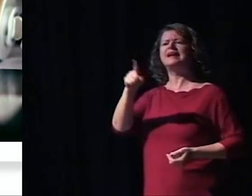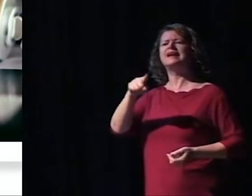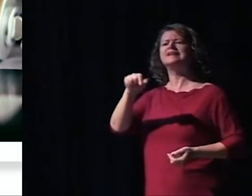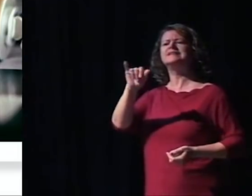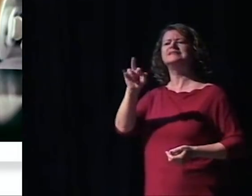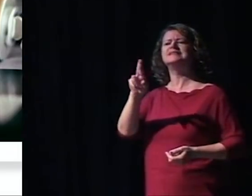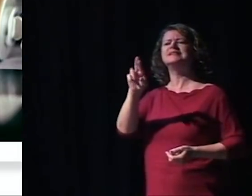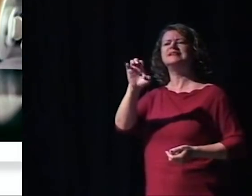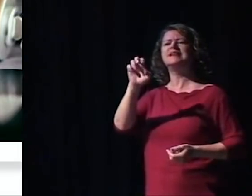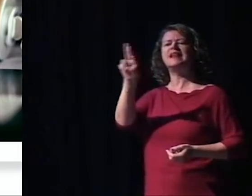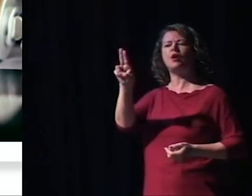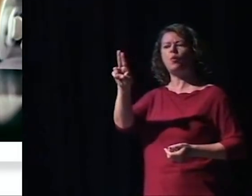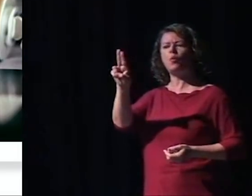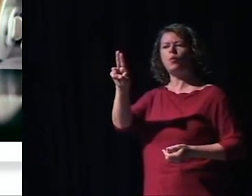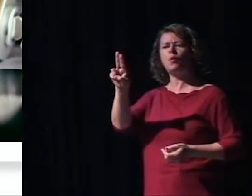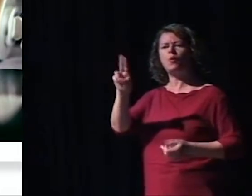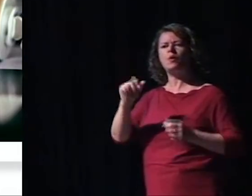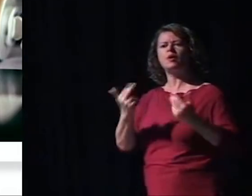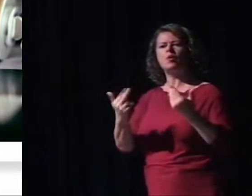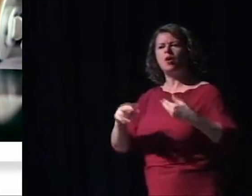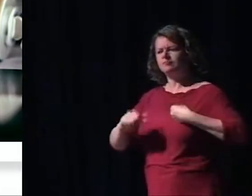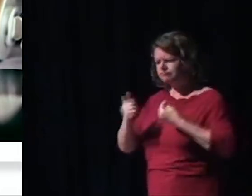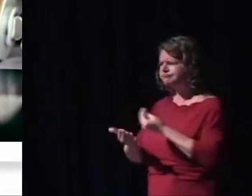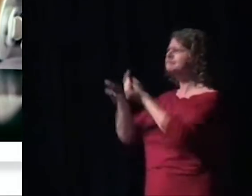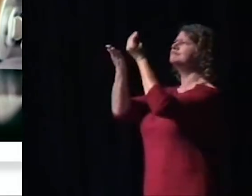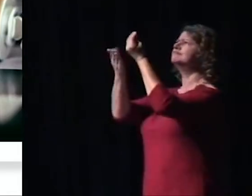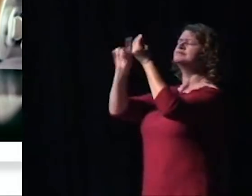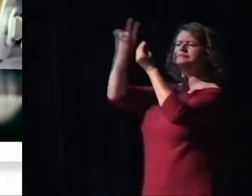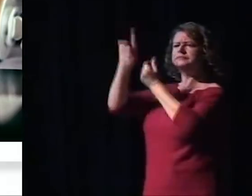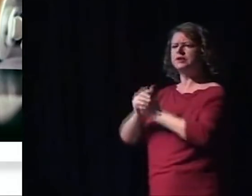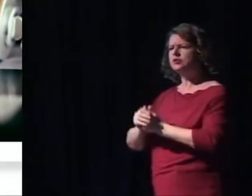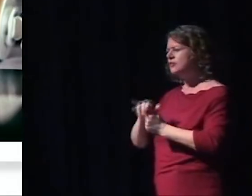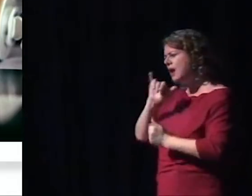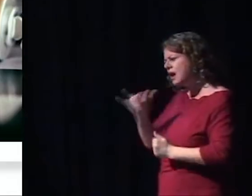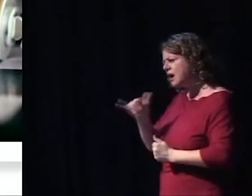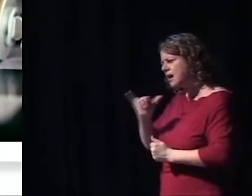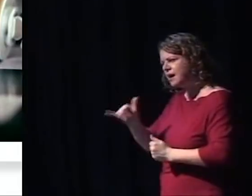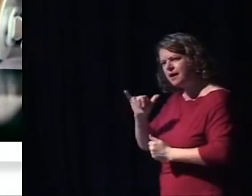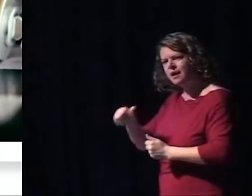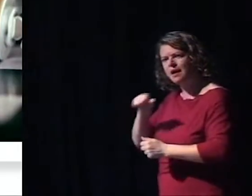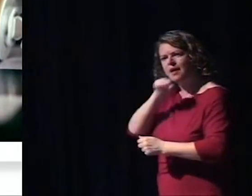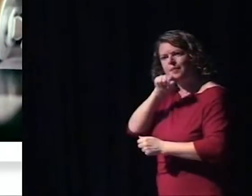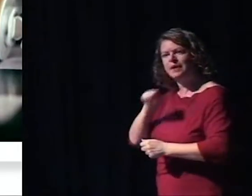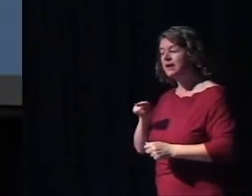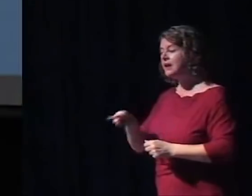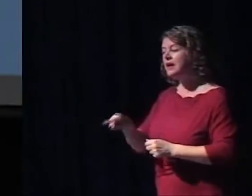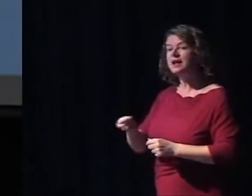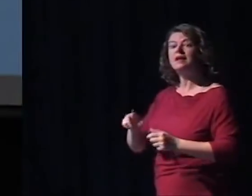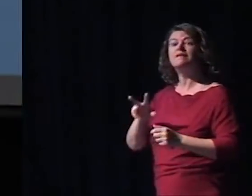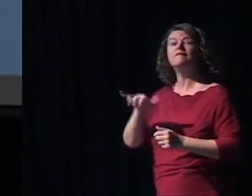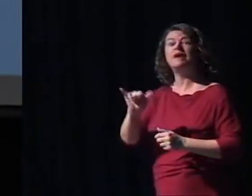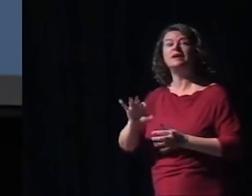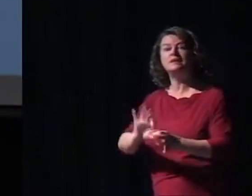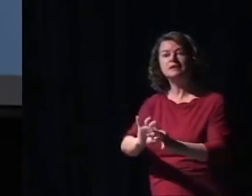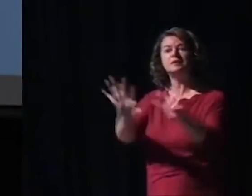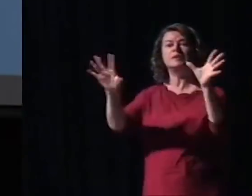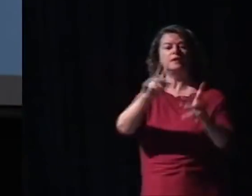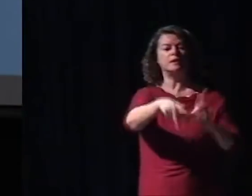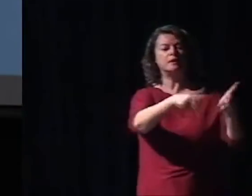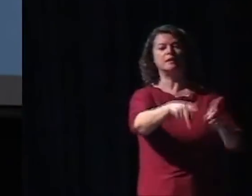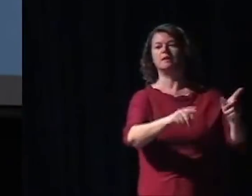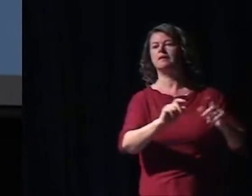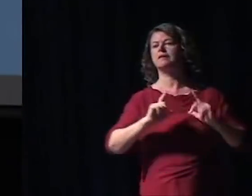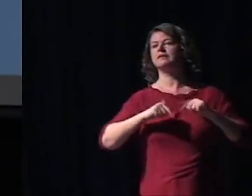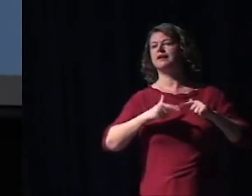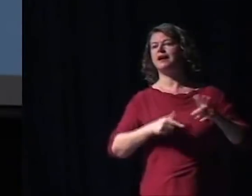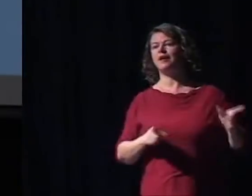consagrado a Deus desde o nascimento. Ele iniciará a libertação de Israel das mãos dos filisteus. Esse homem,